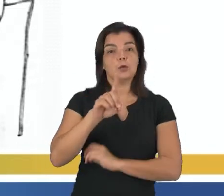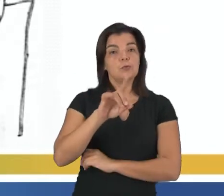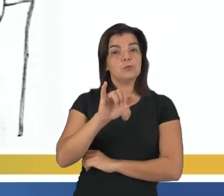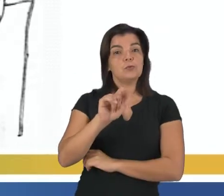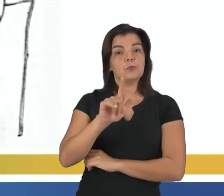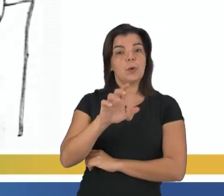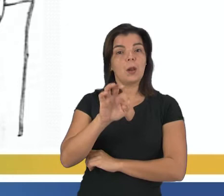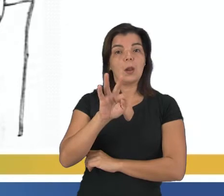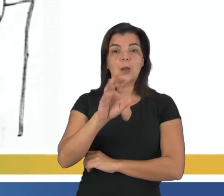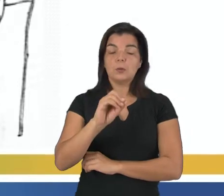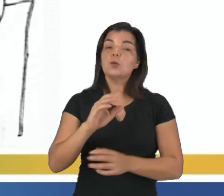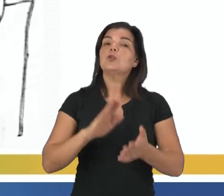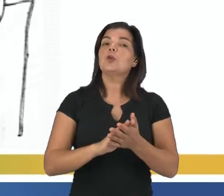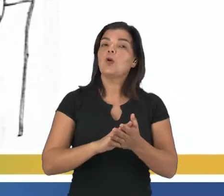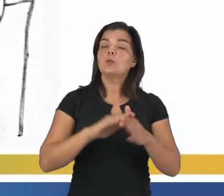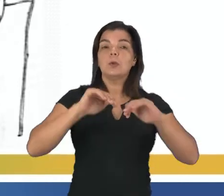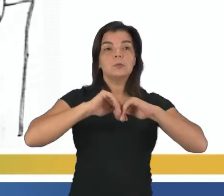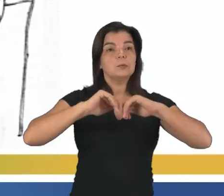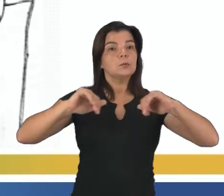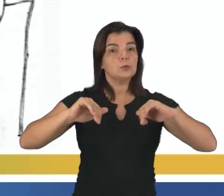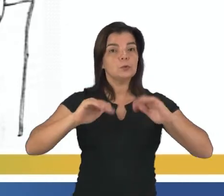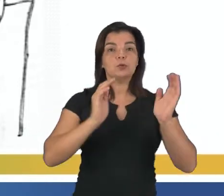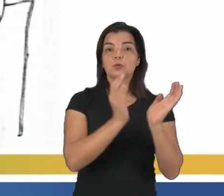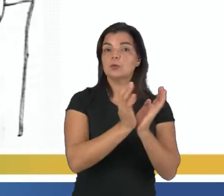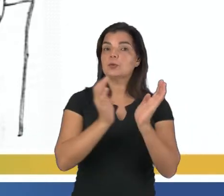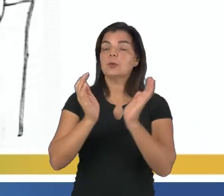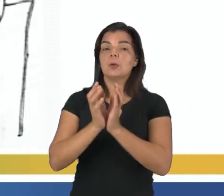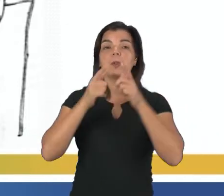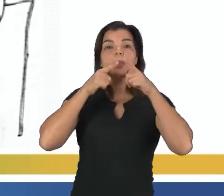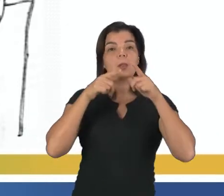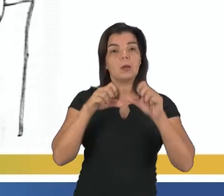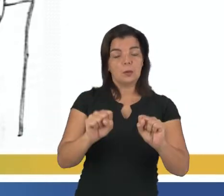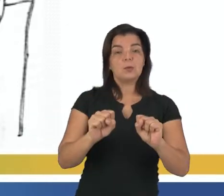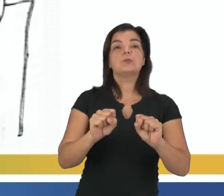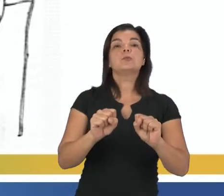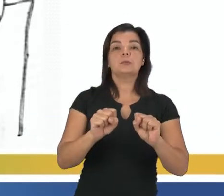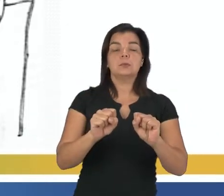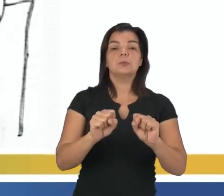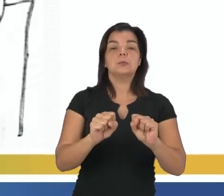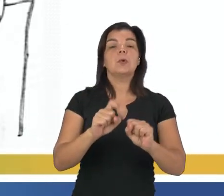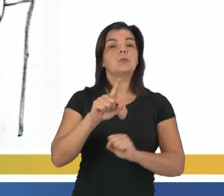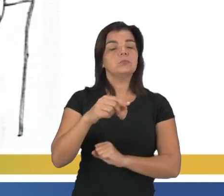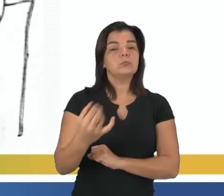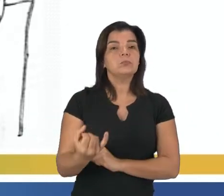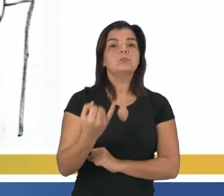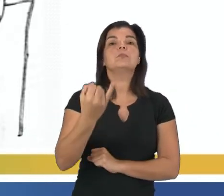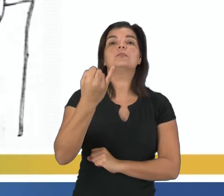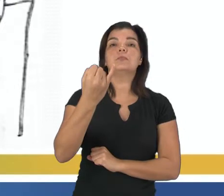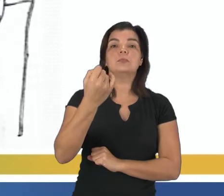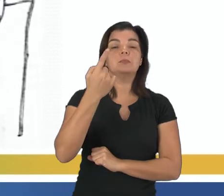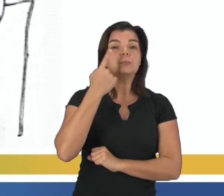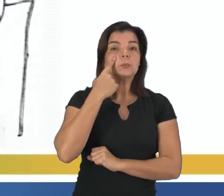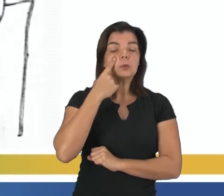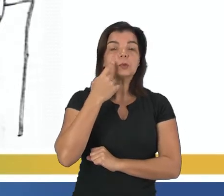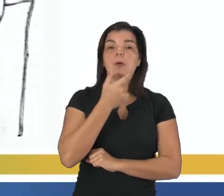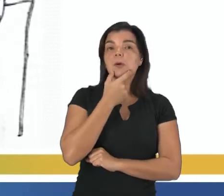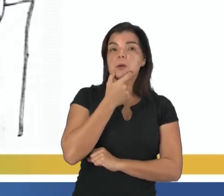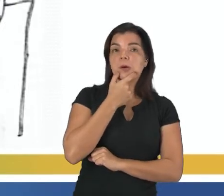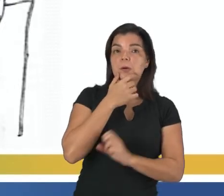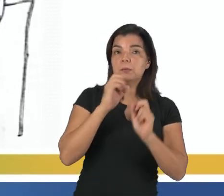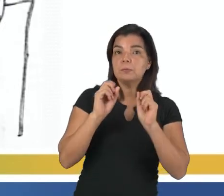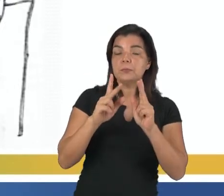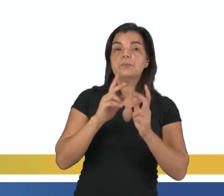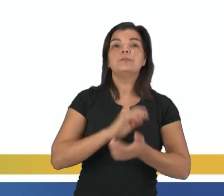dialeto então ouvir essa divisão aí de classes linguísticas essa divisão foi muito importante na fase da da língua